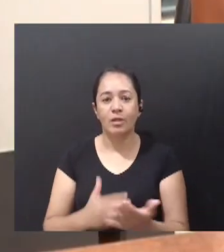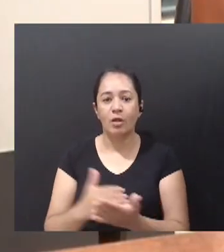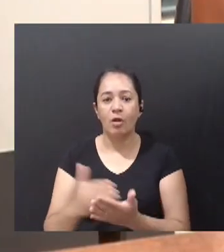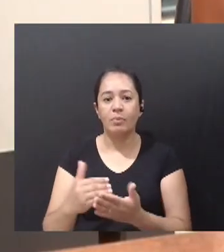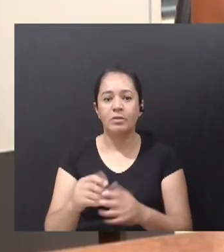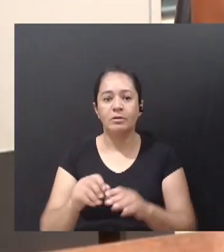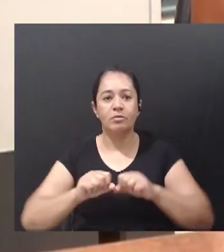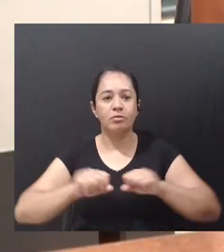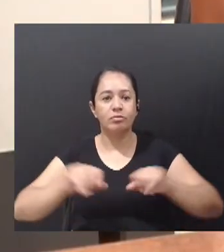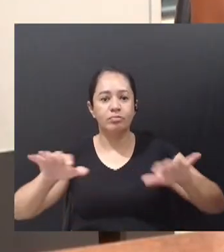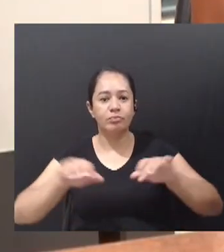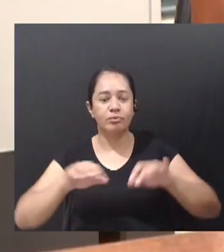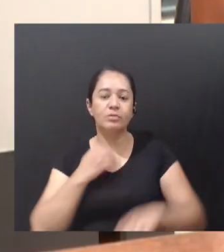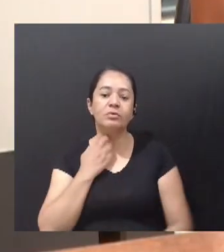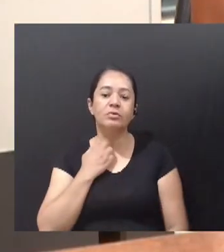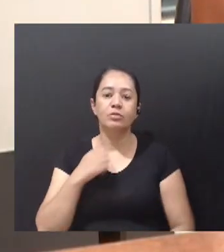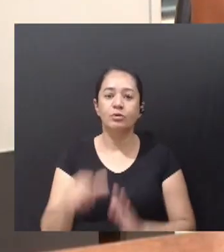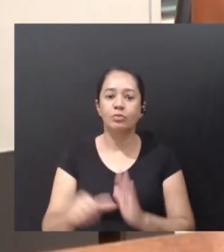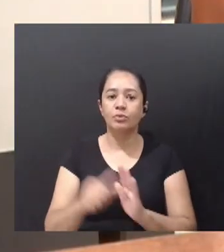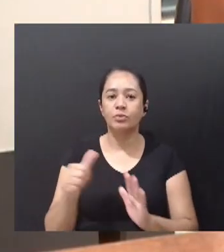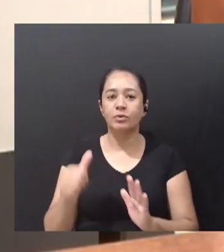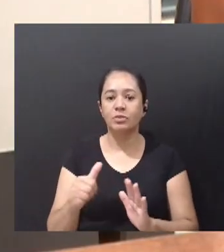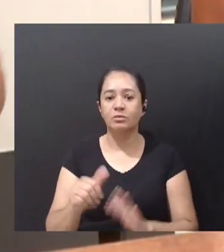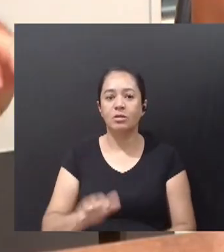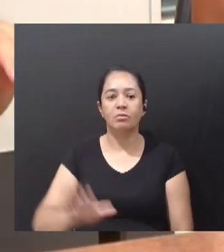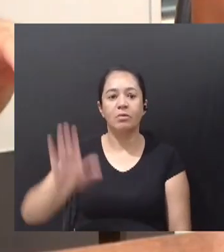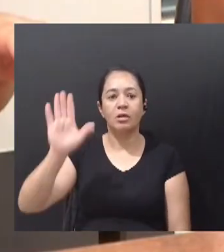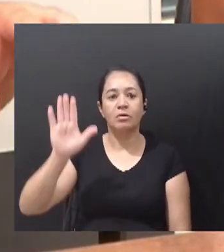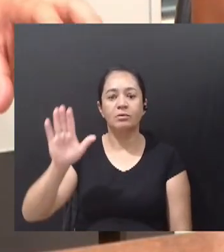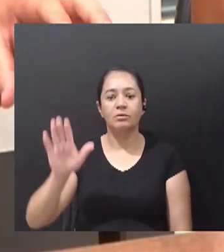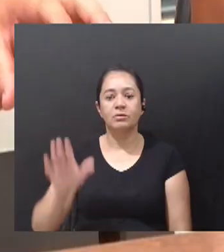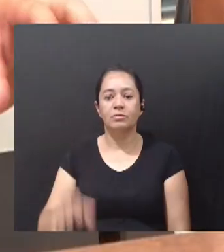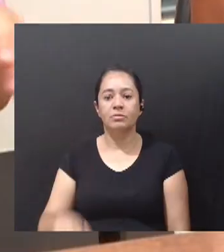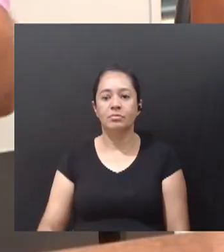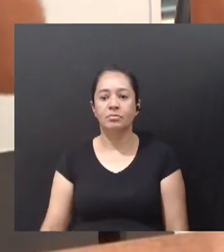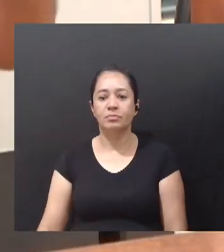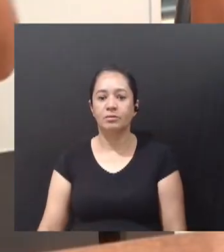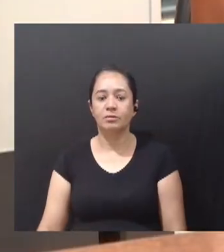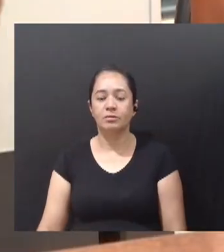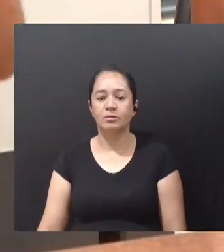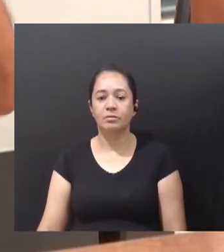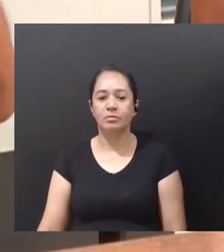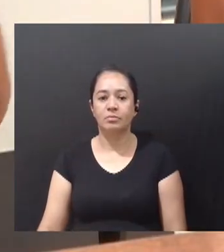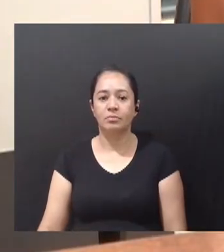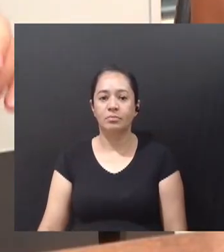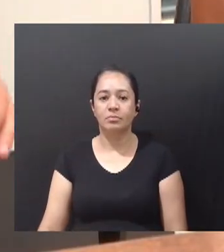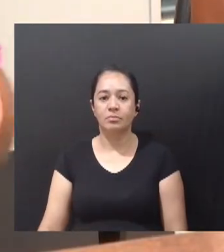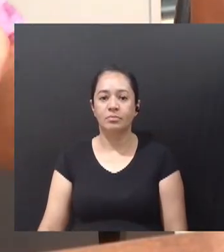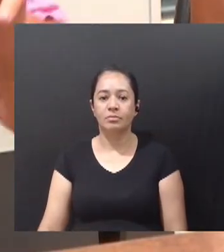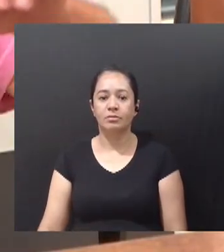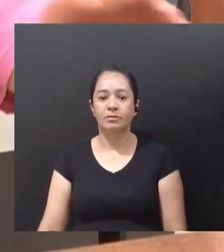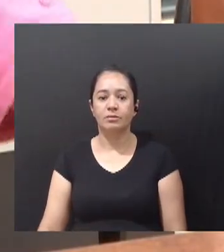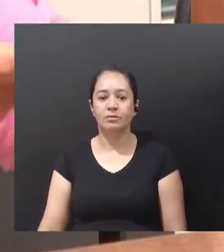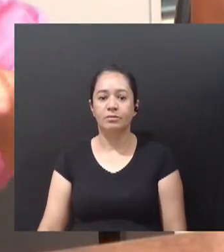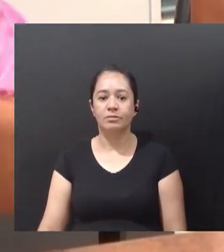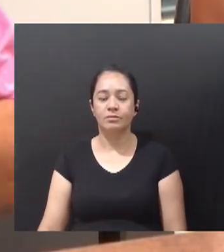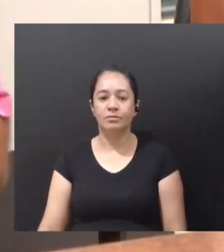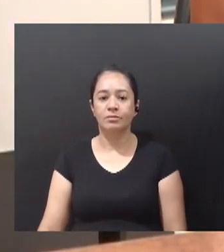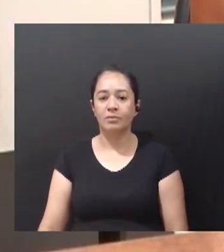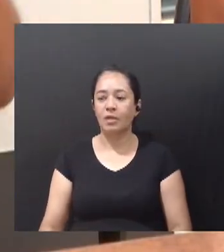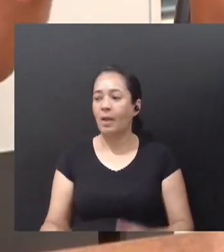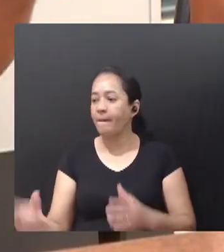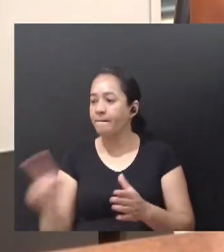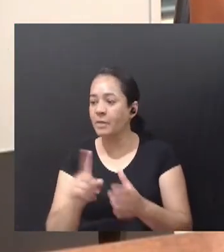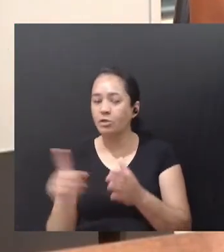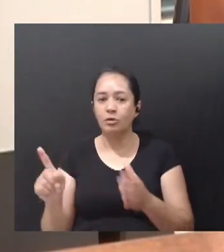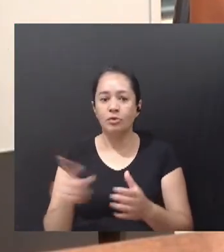seus primeiros candidatos. O hip hop estava colocando membros do seu movimento como assessor